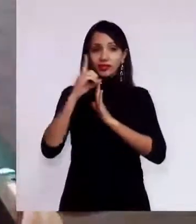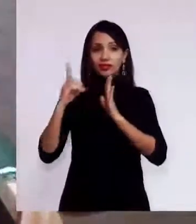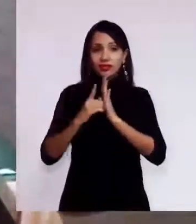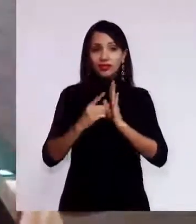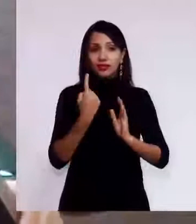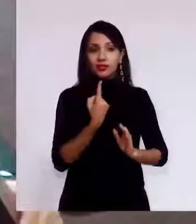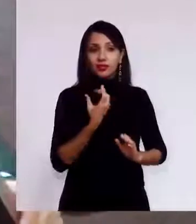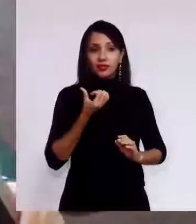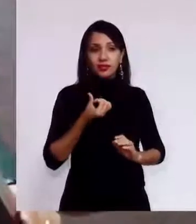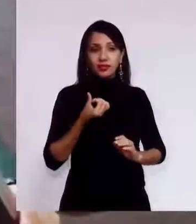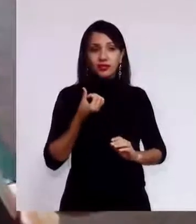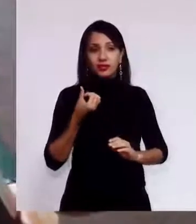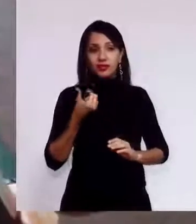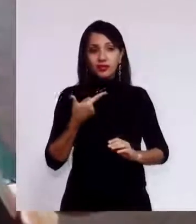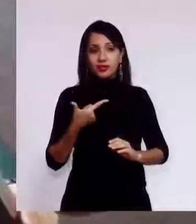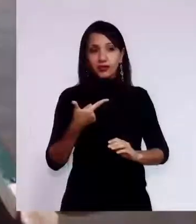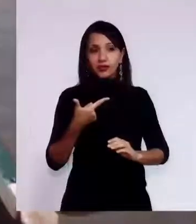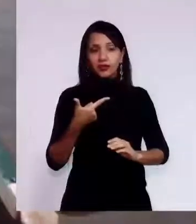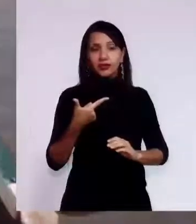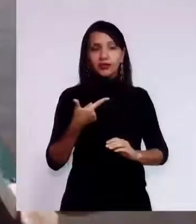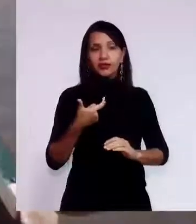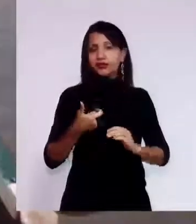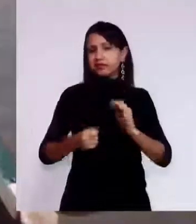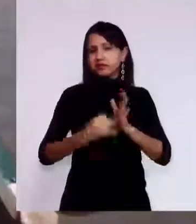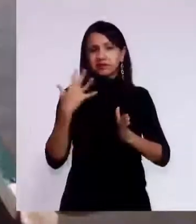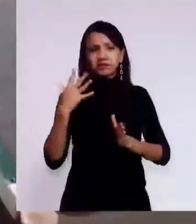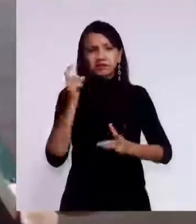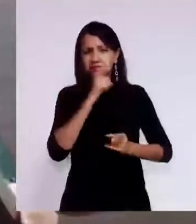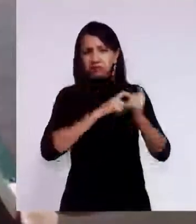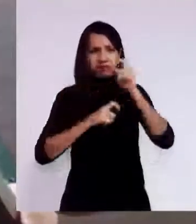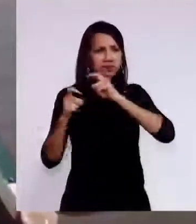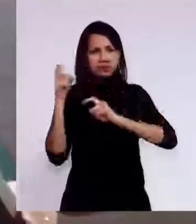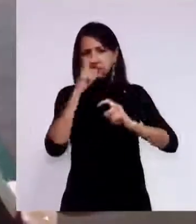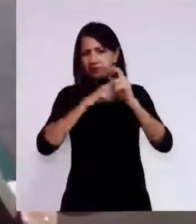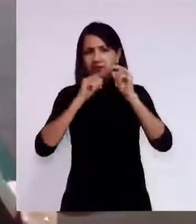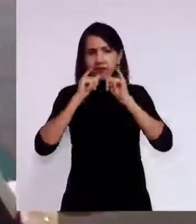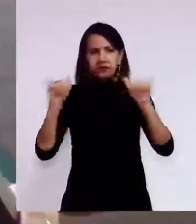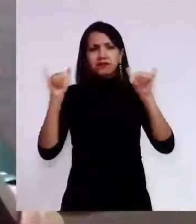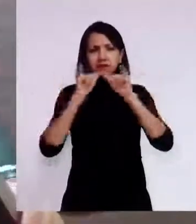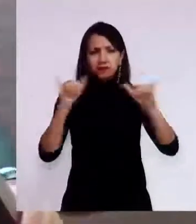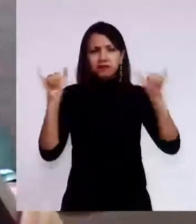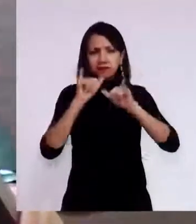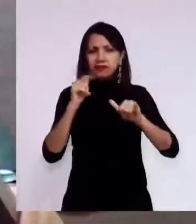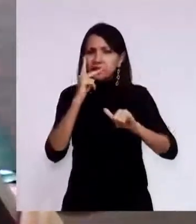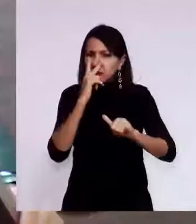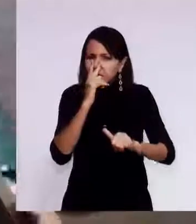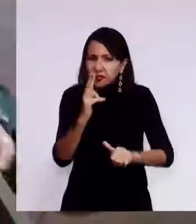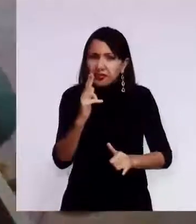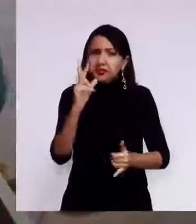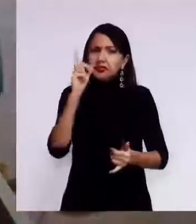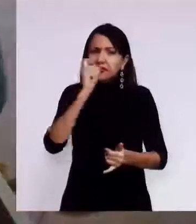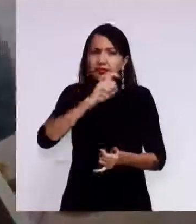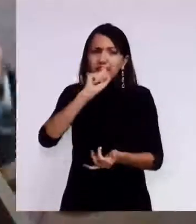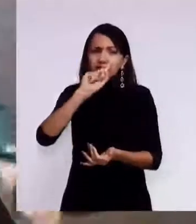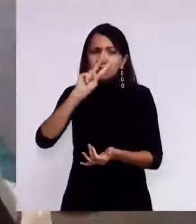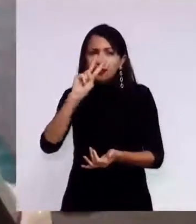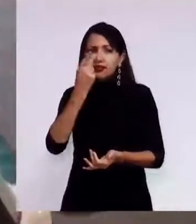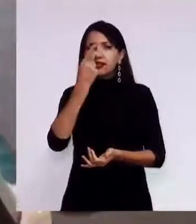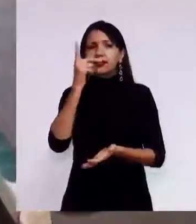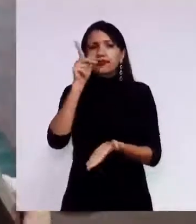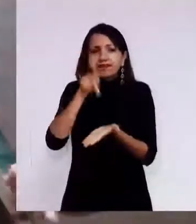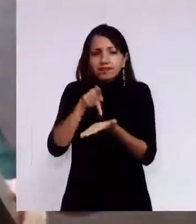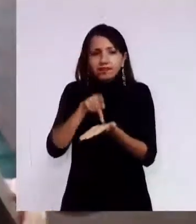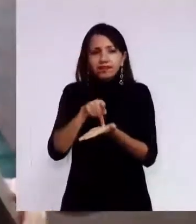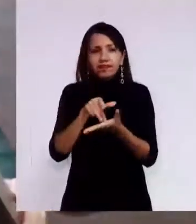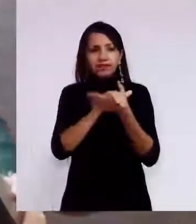162. Várias mentiras são repetidas, até parecer uma verdade. E aqui parabenizo